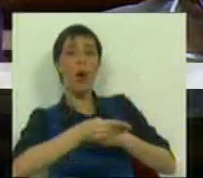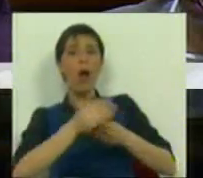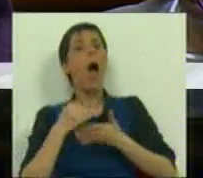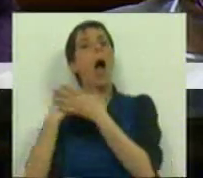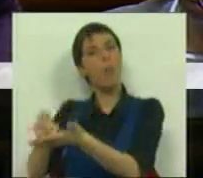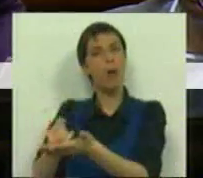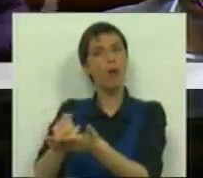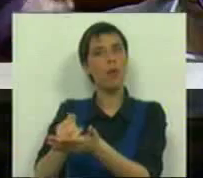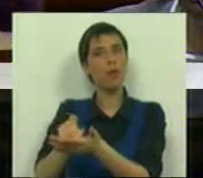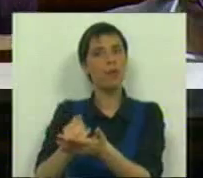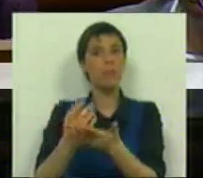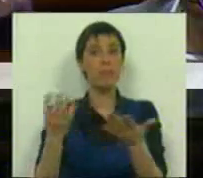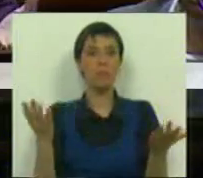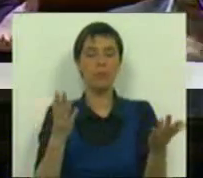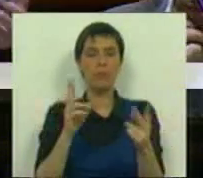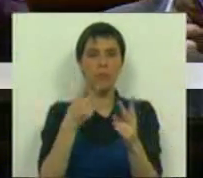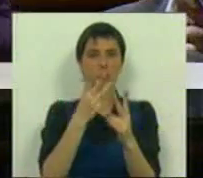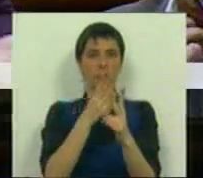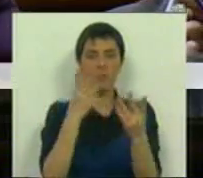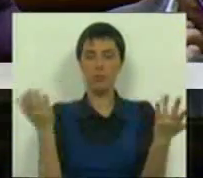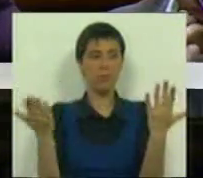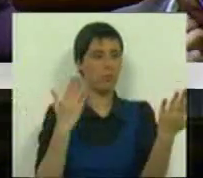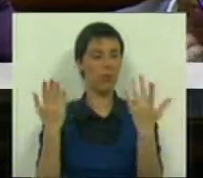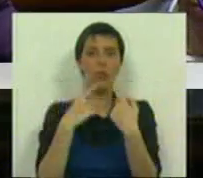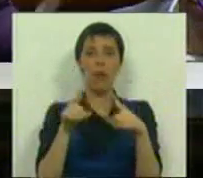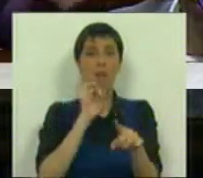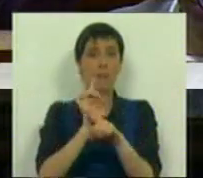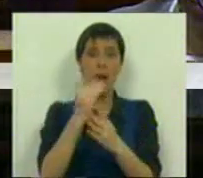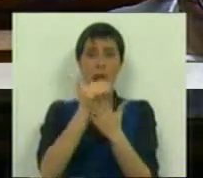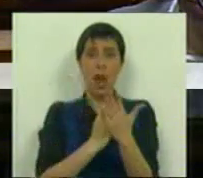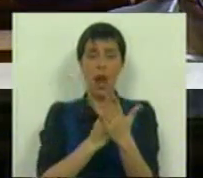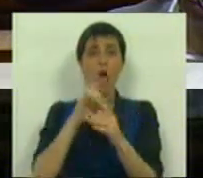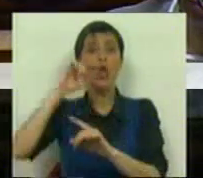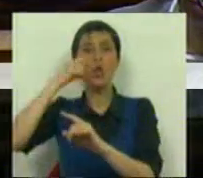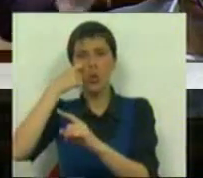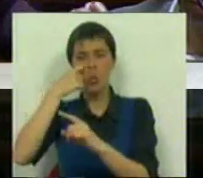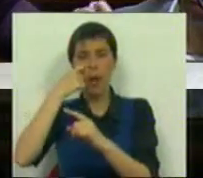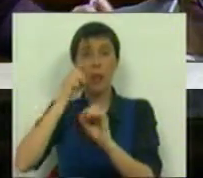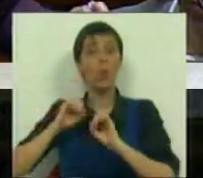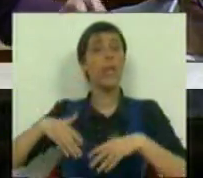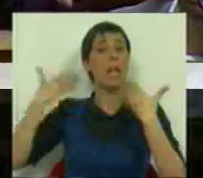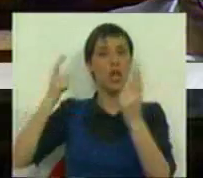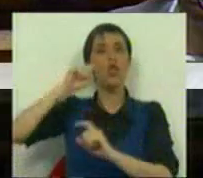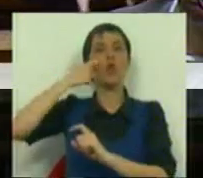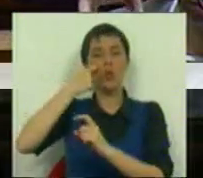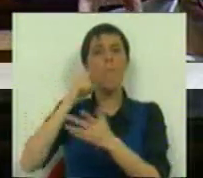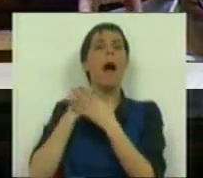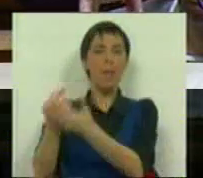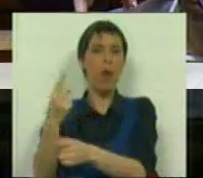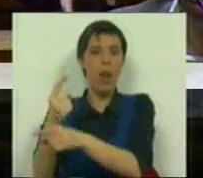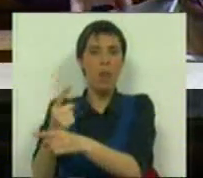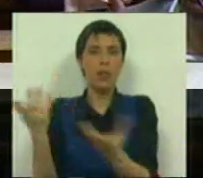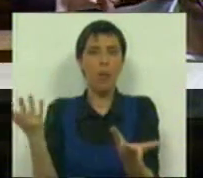são apoiados. Portanto, esta é a ambiguidade que a proposta de lei mantém. Suspeitos desde o início, mas